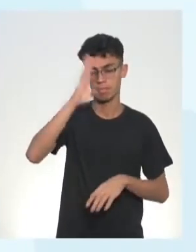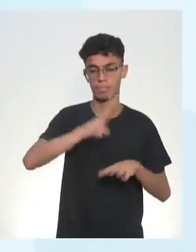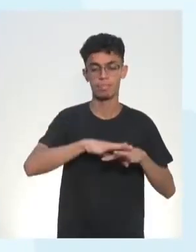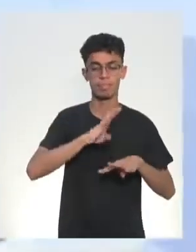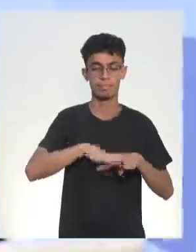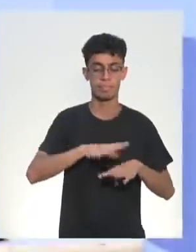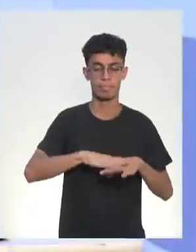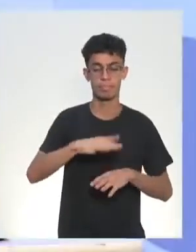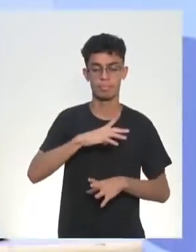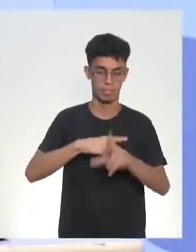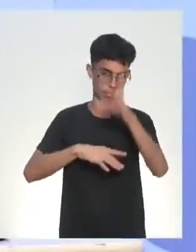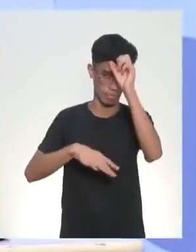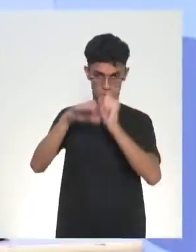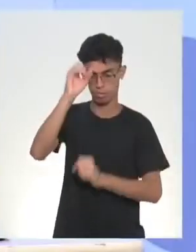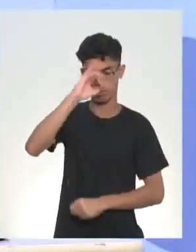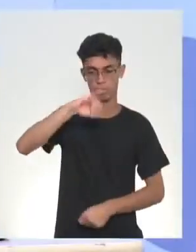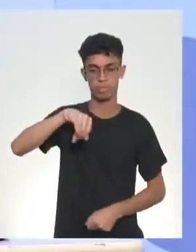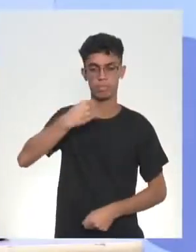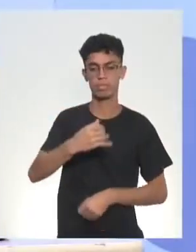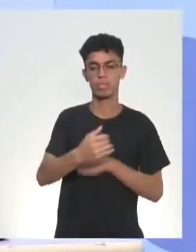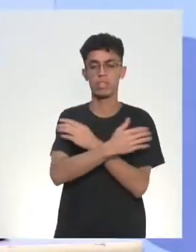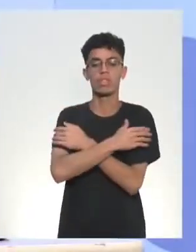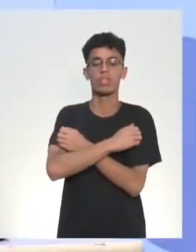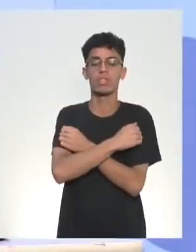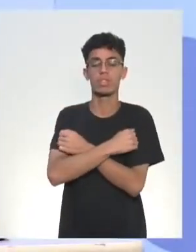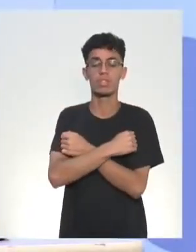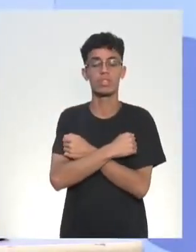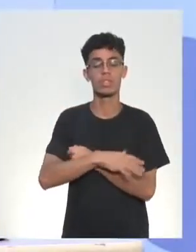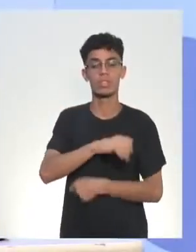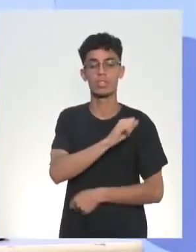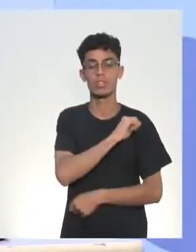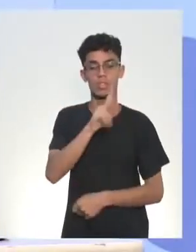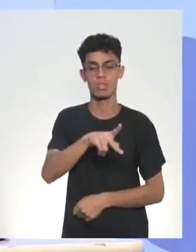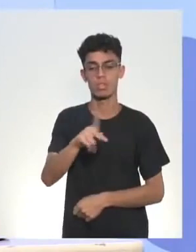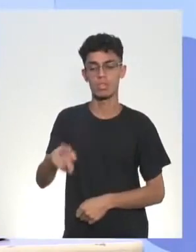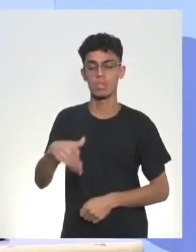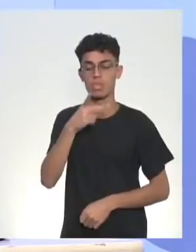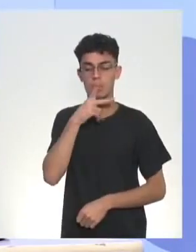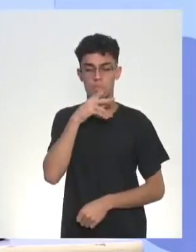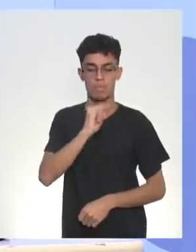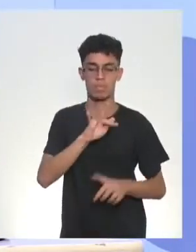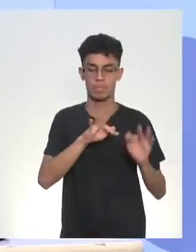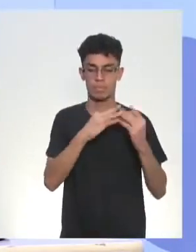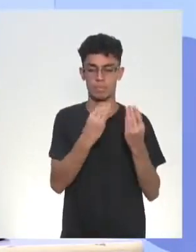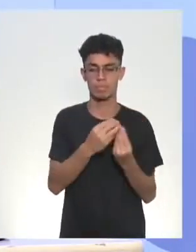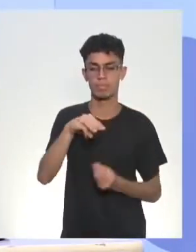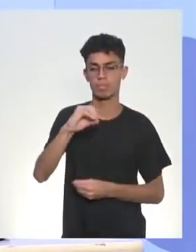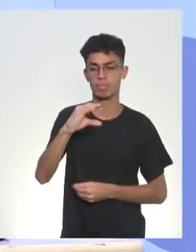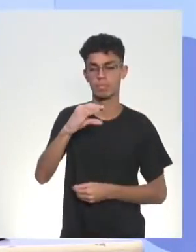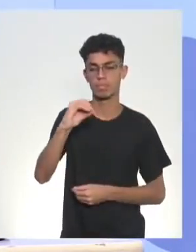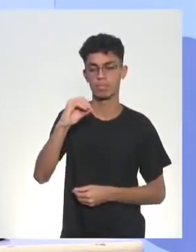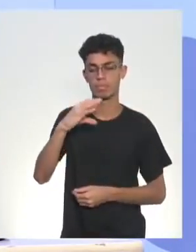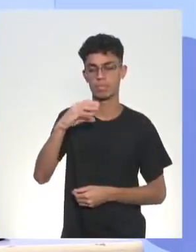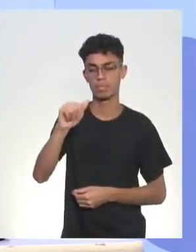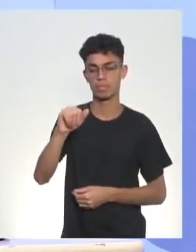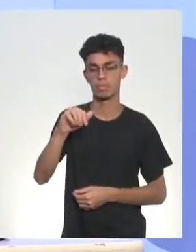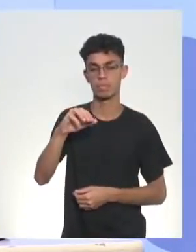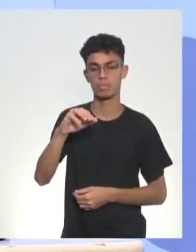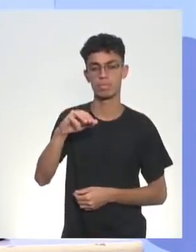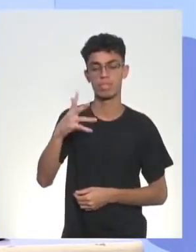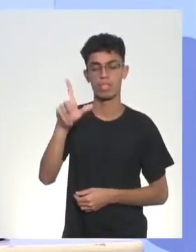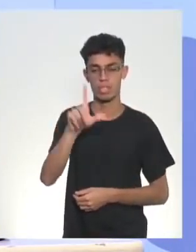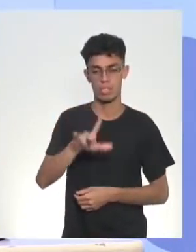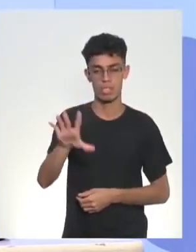matemática. Também quero aproveitar e mandar um abraço para os alunos e professores e pais lá de Mococa, Carapicuíba, Jales, aqui da